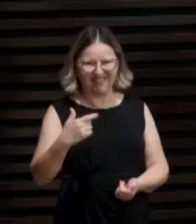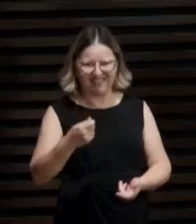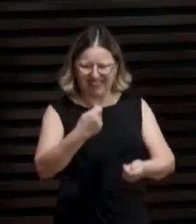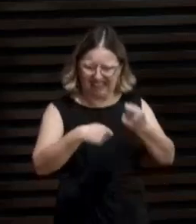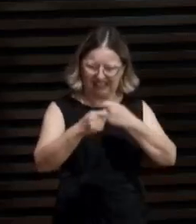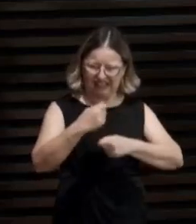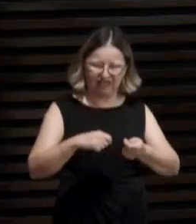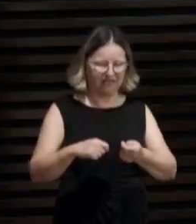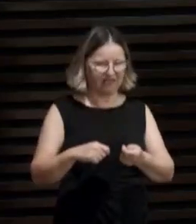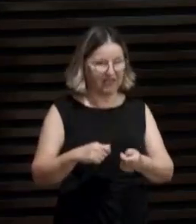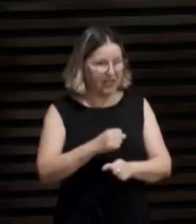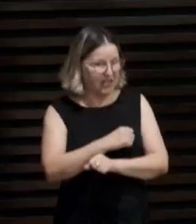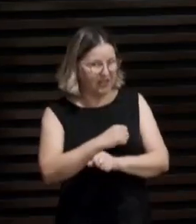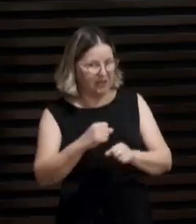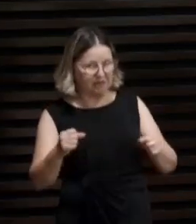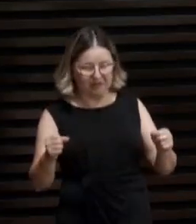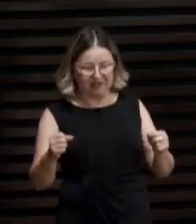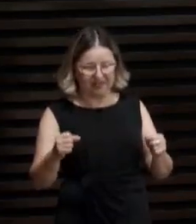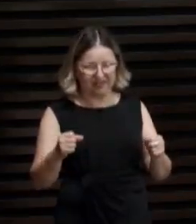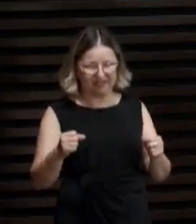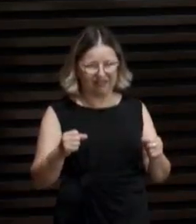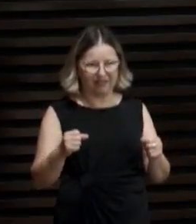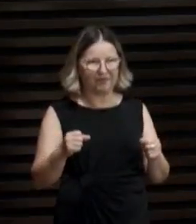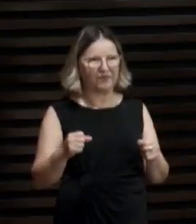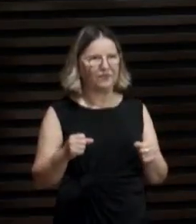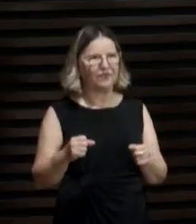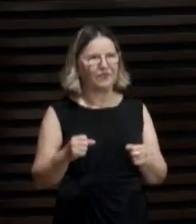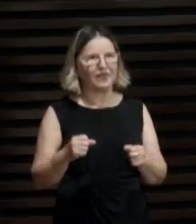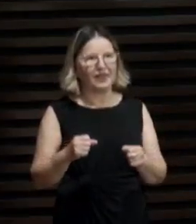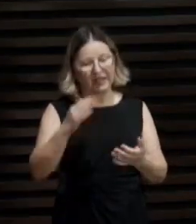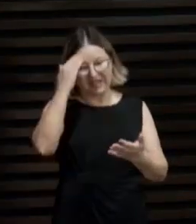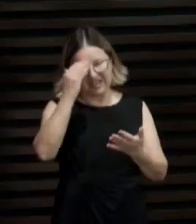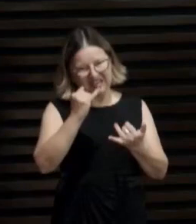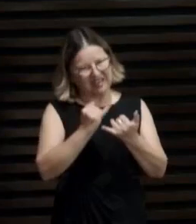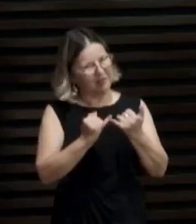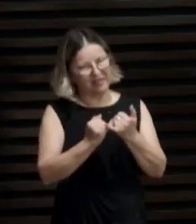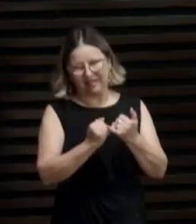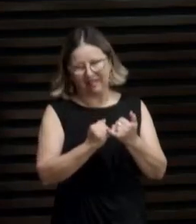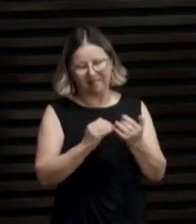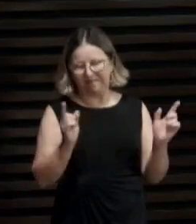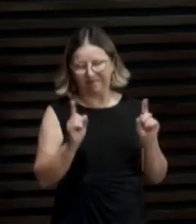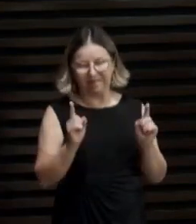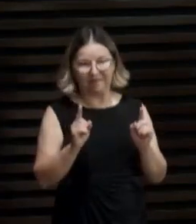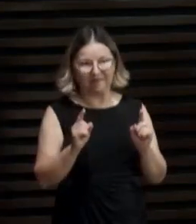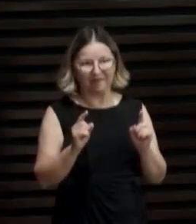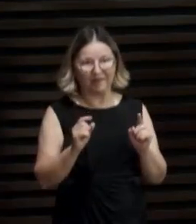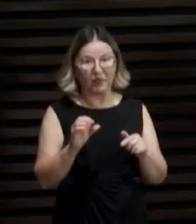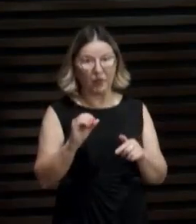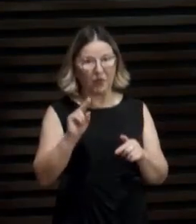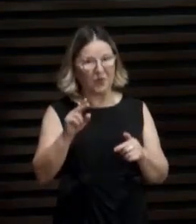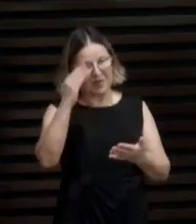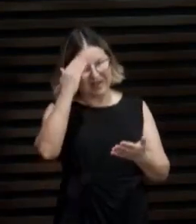Não dá para a gente viver no meio termo. Ou nós cremos no Senhor, ou nós não cremos no Senhor. E vai chegar um